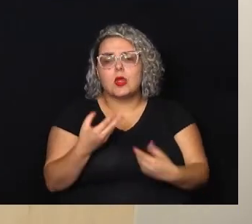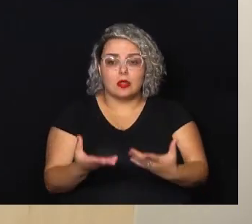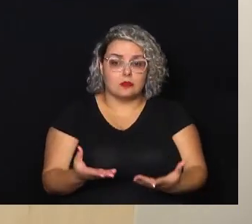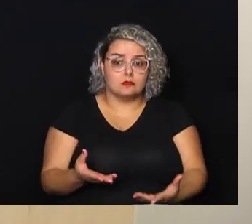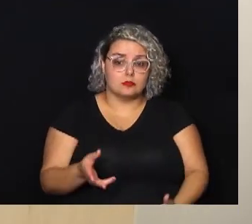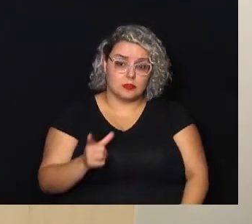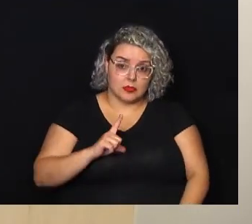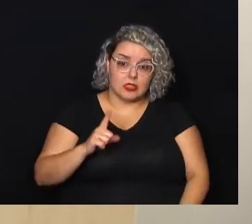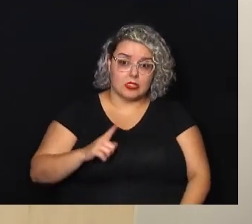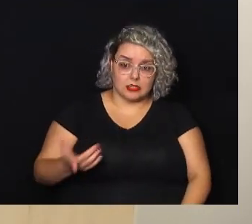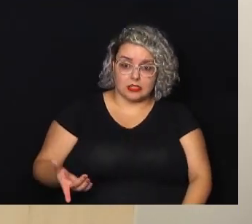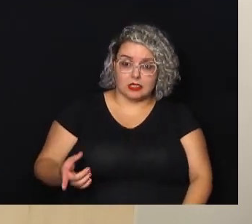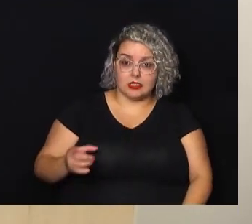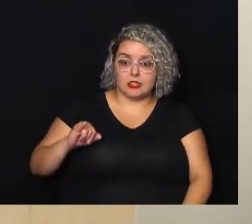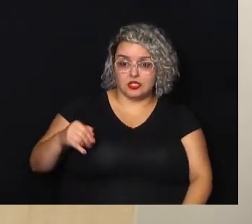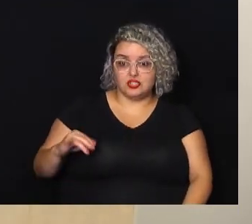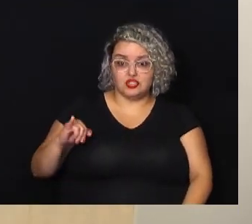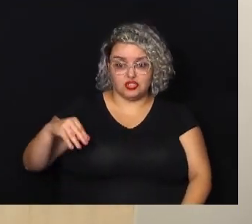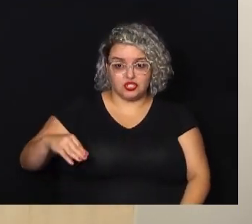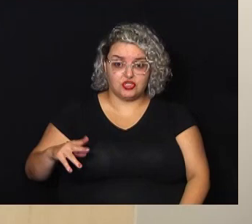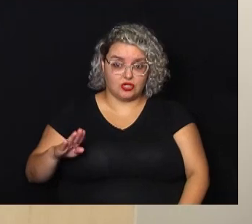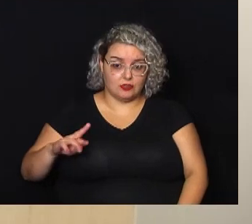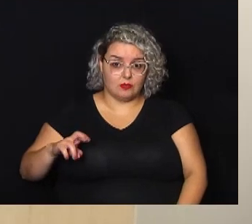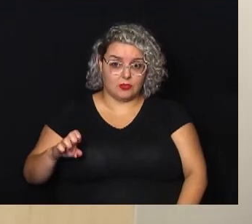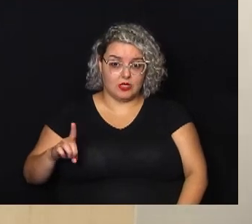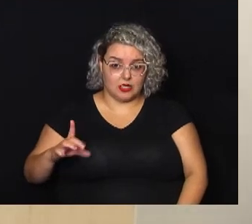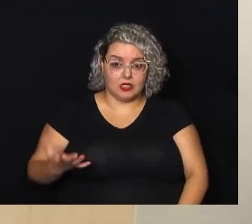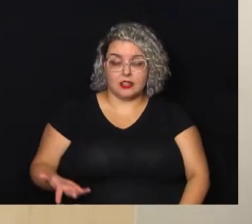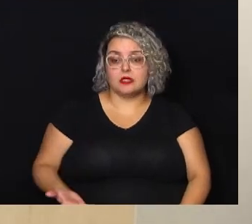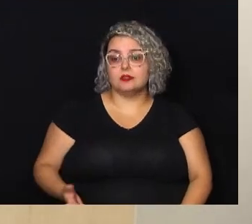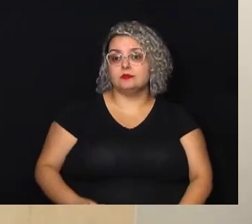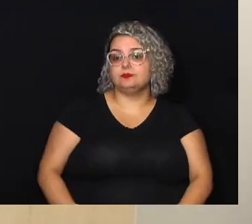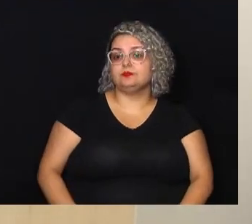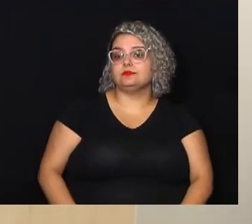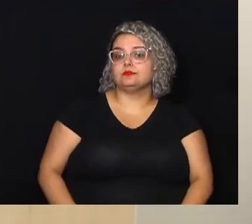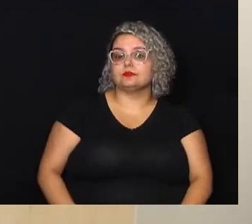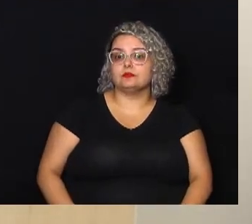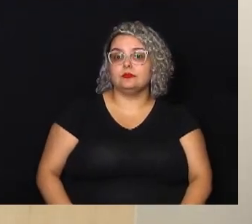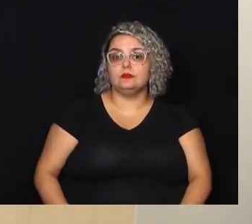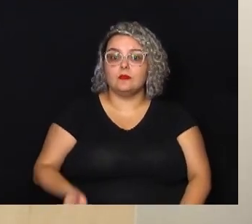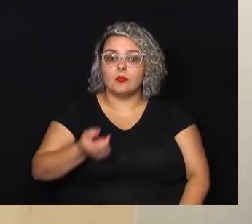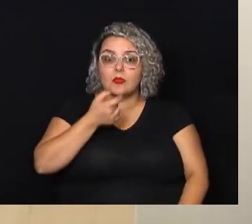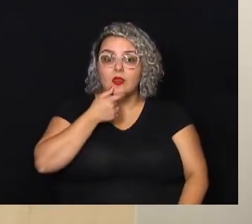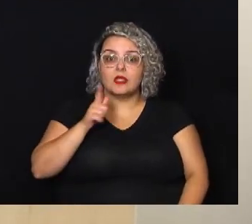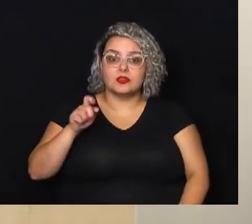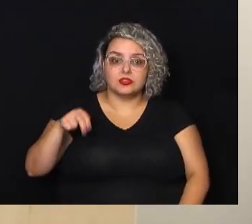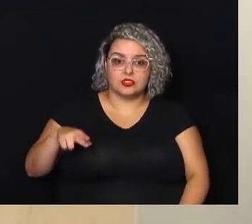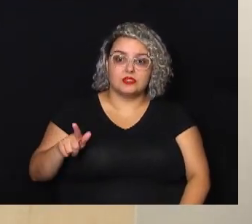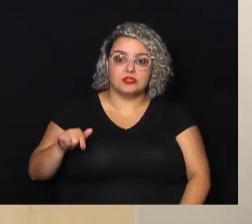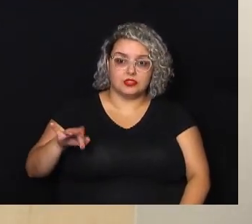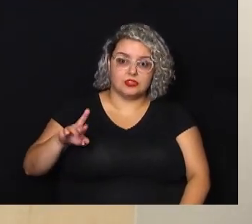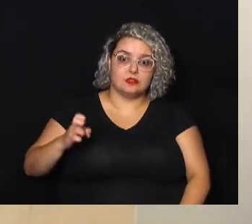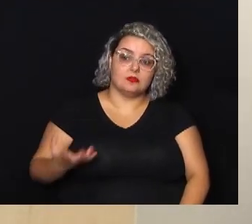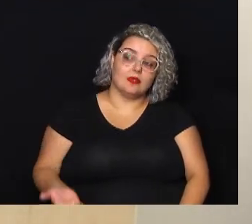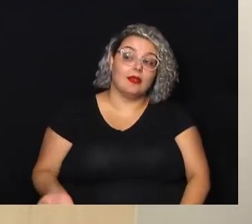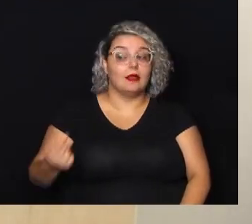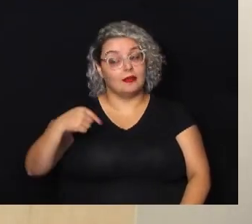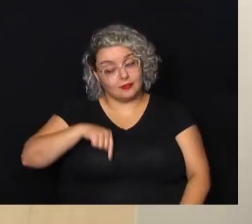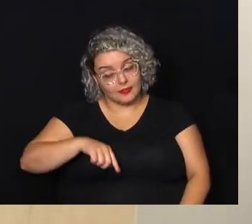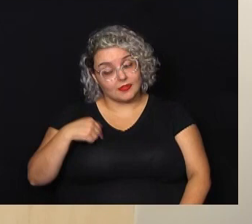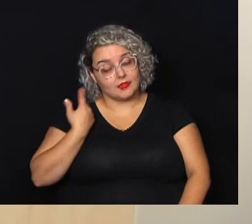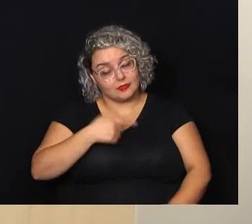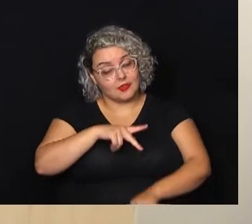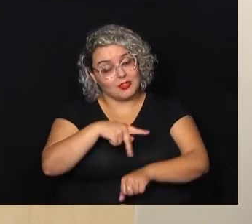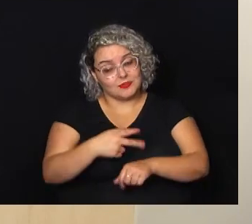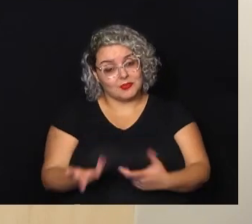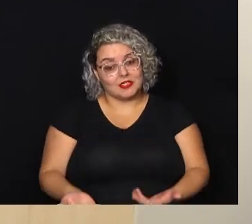O pessoal gosta de biscoitinho, sempre tem gingerbread, né, que é uma tradição de um biscoitinho de gengibre. Sim. E aí eu falei, vamos trazer para